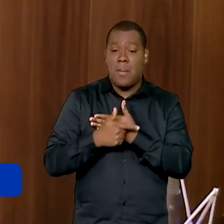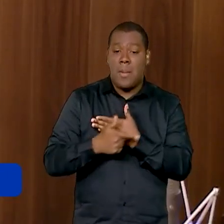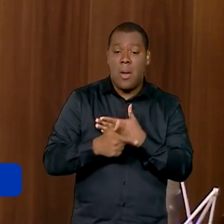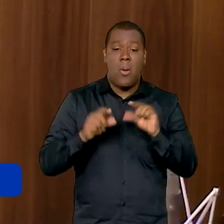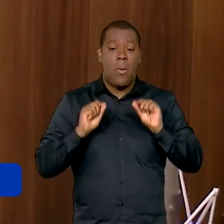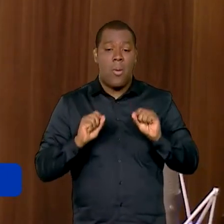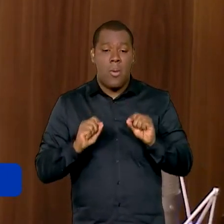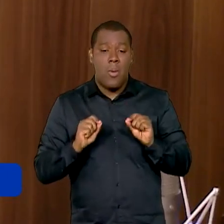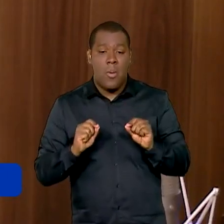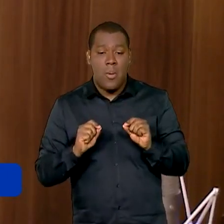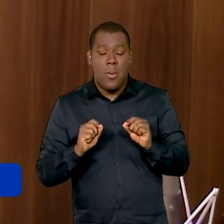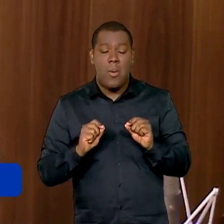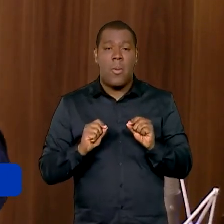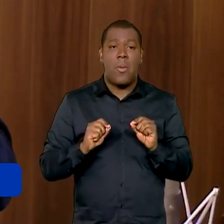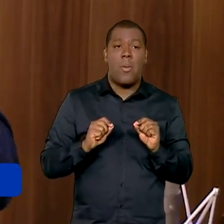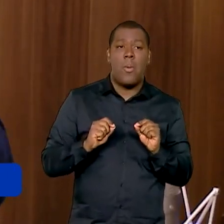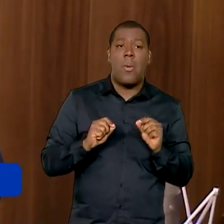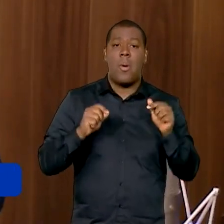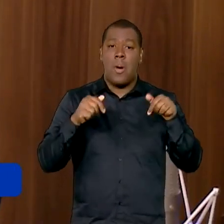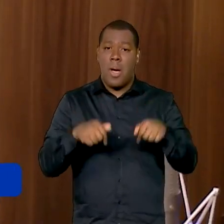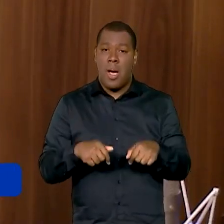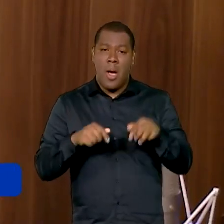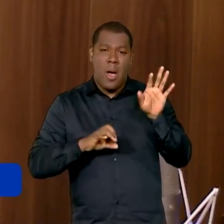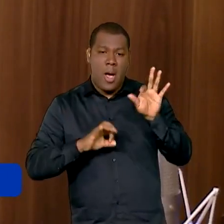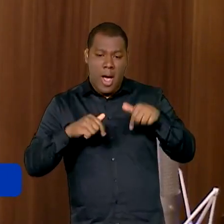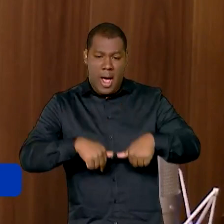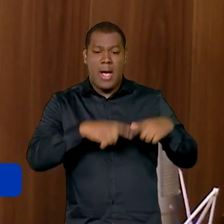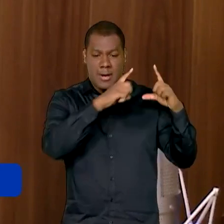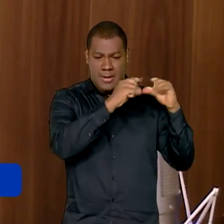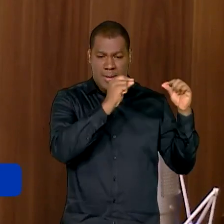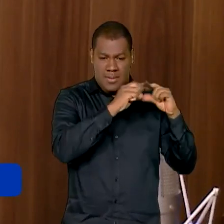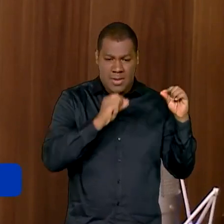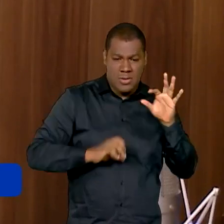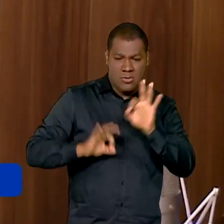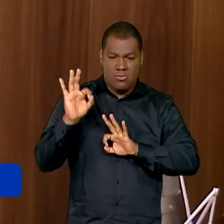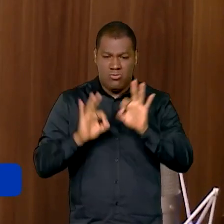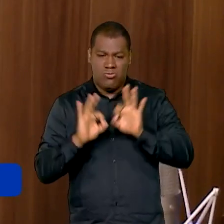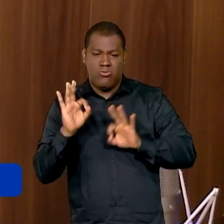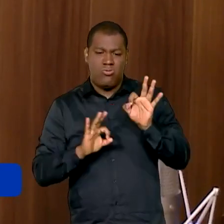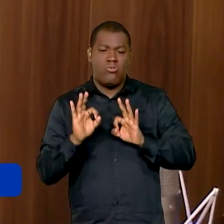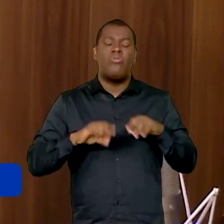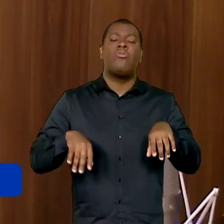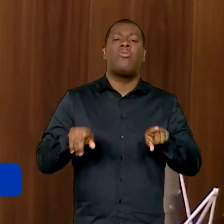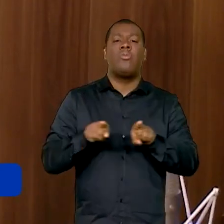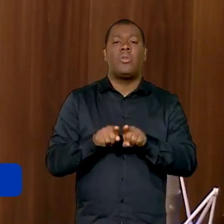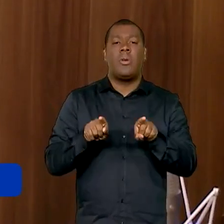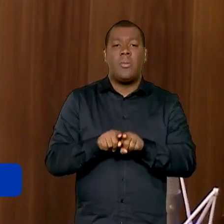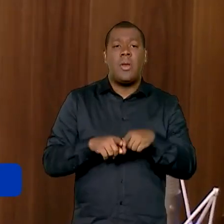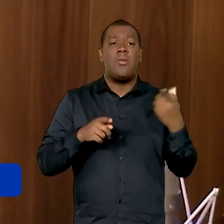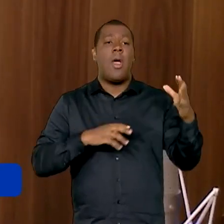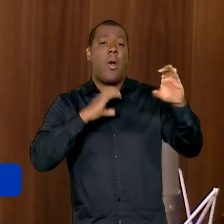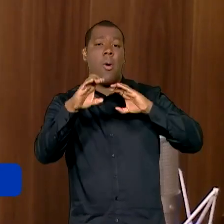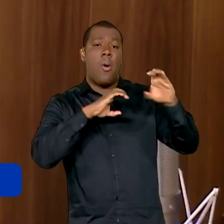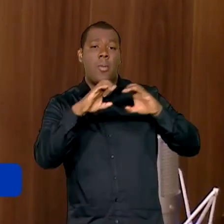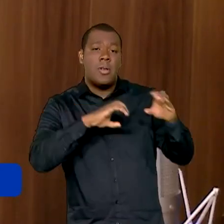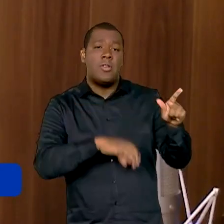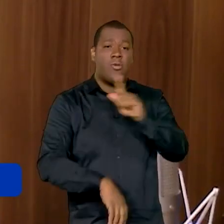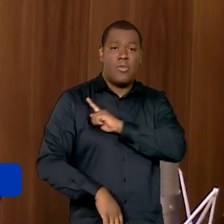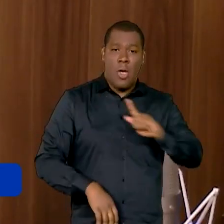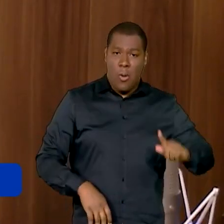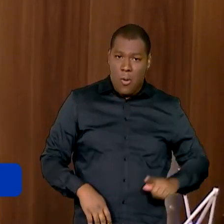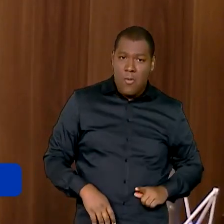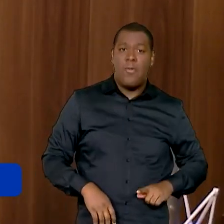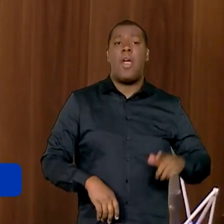monitorar não somente a partir de Brasília, mas estar presente em Belém, conversando com a Prefeitura, com o Governo do Estado, para